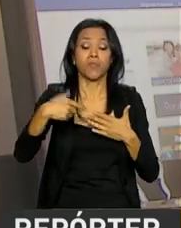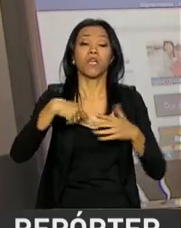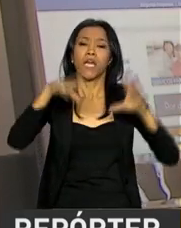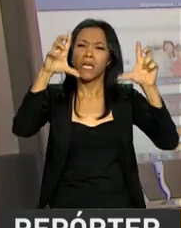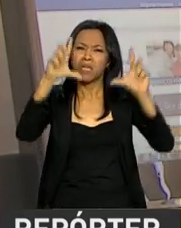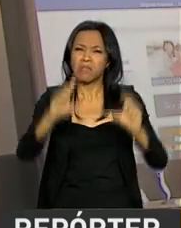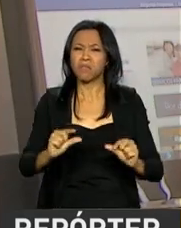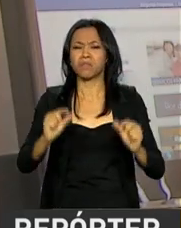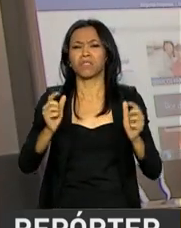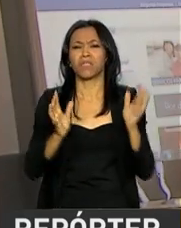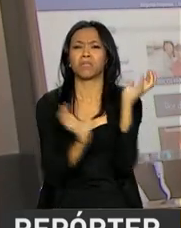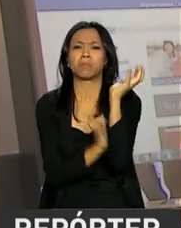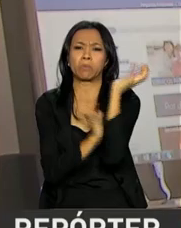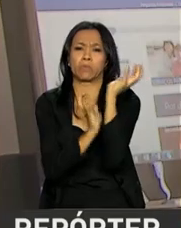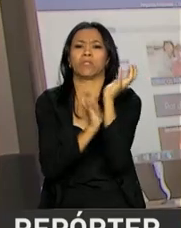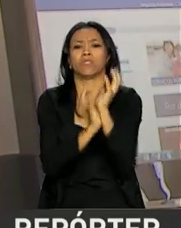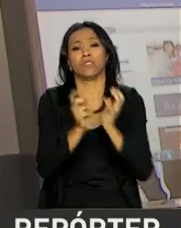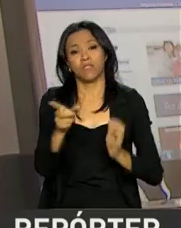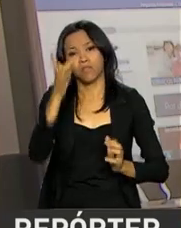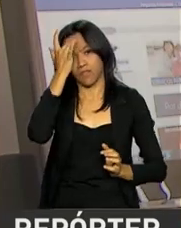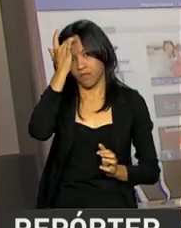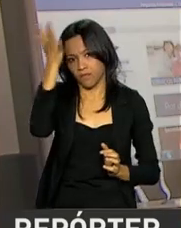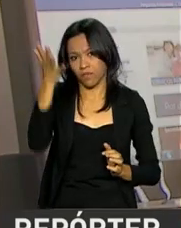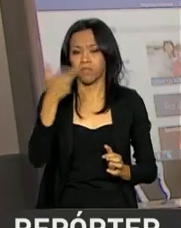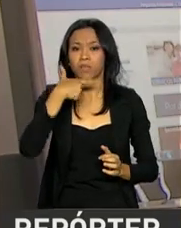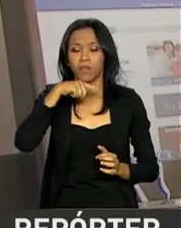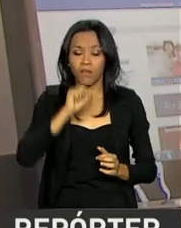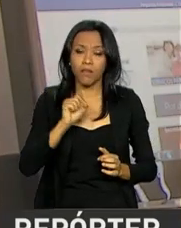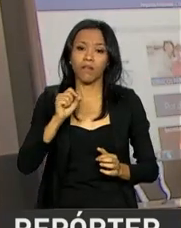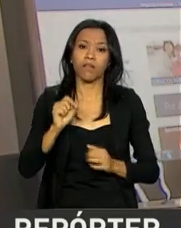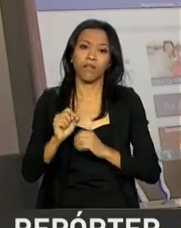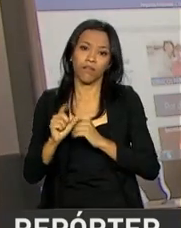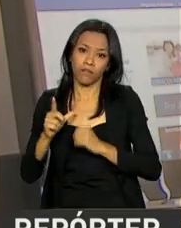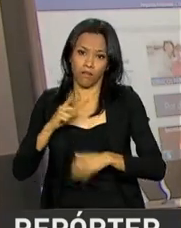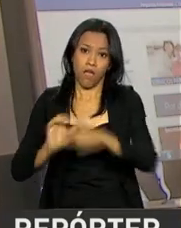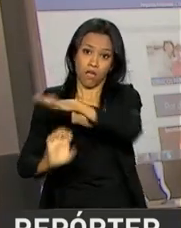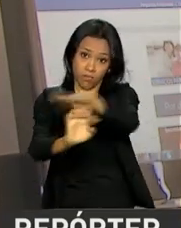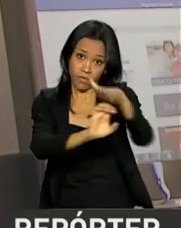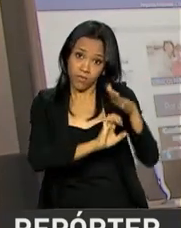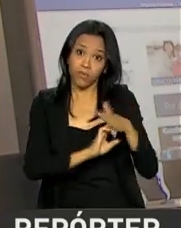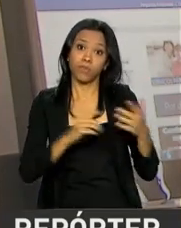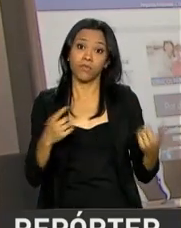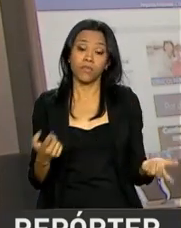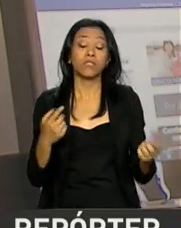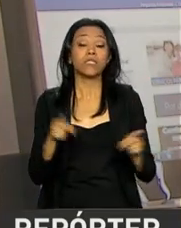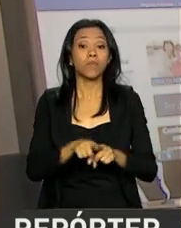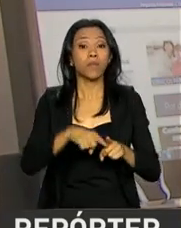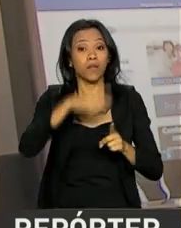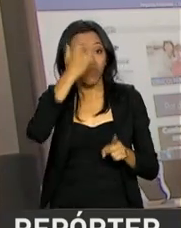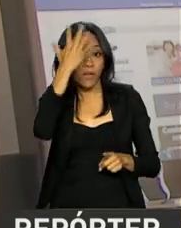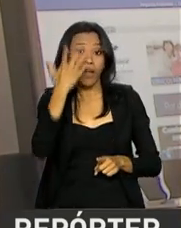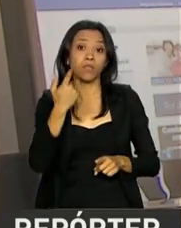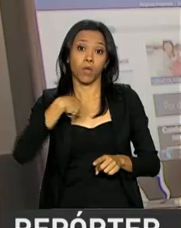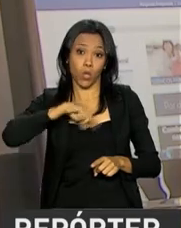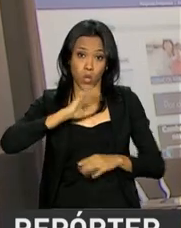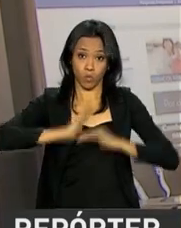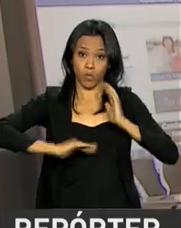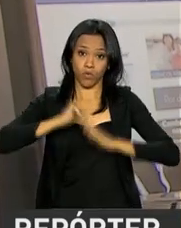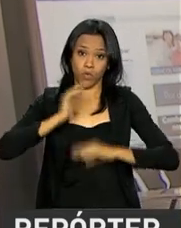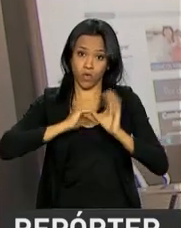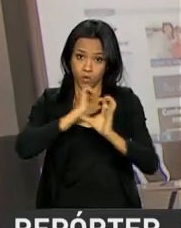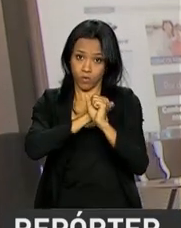organização vai facilitar muito a vida dos pequenos facilita muito a vida de nossos profissionais